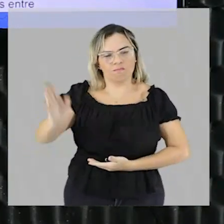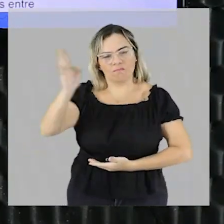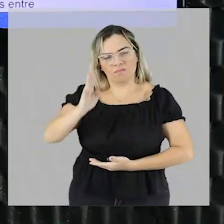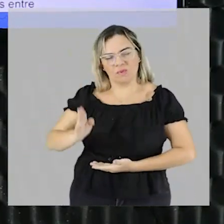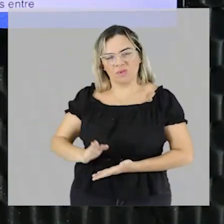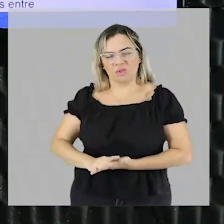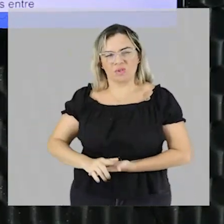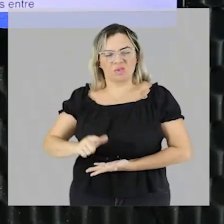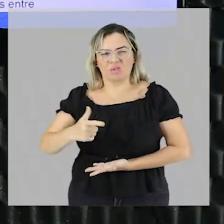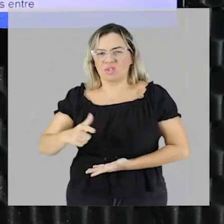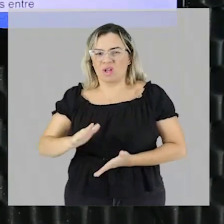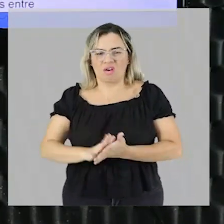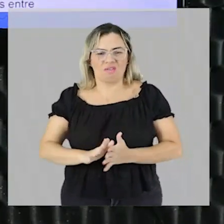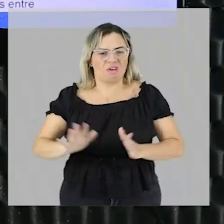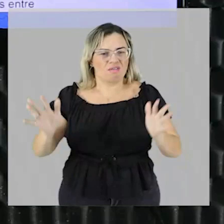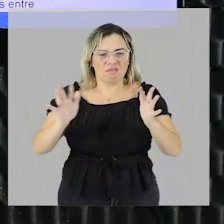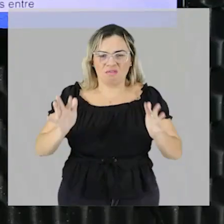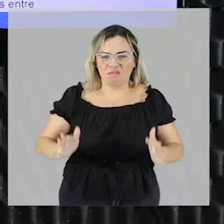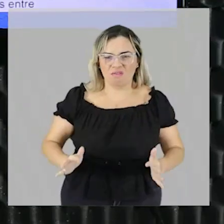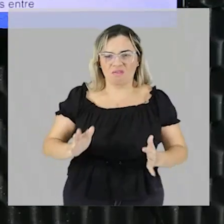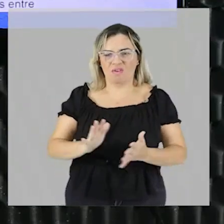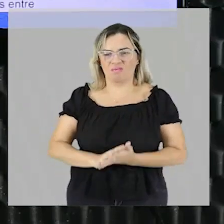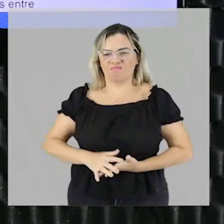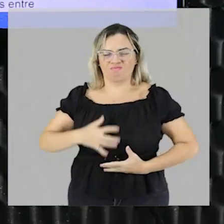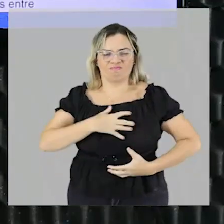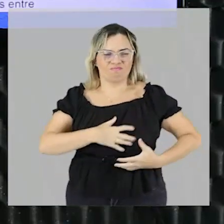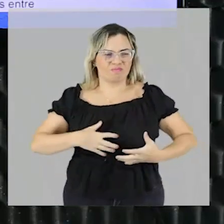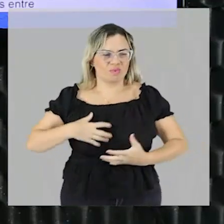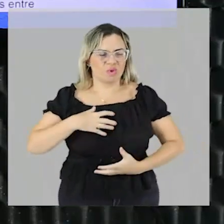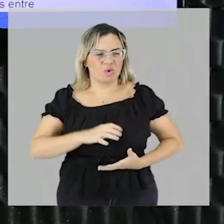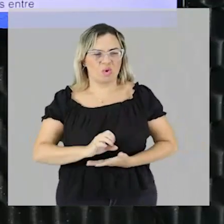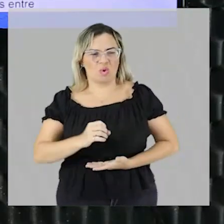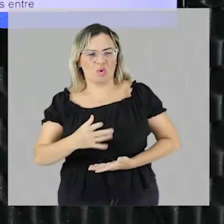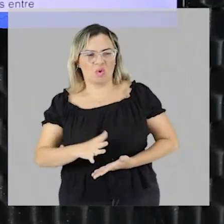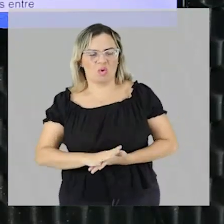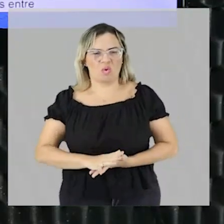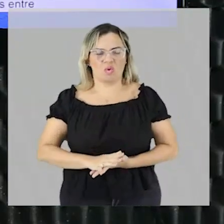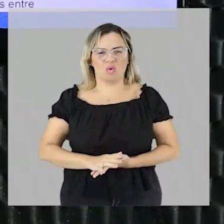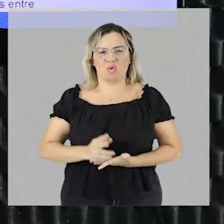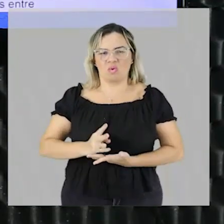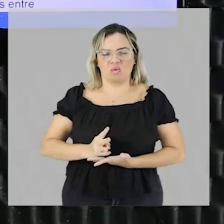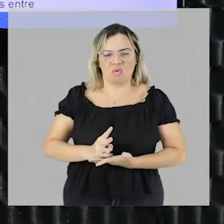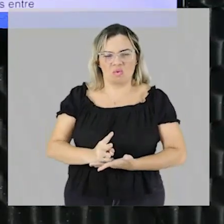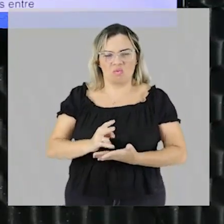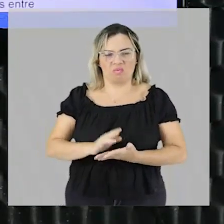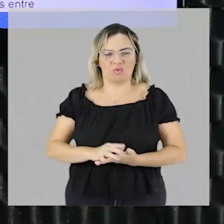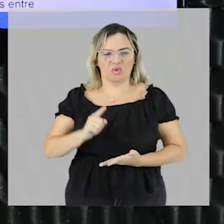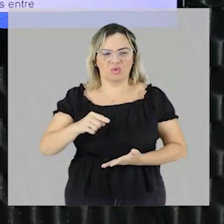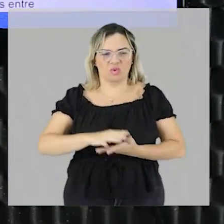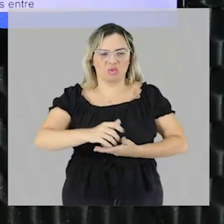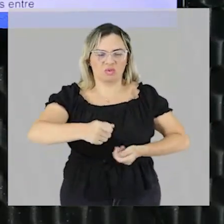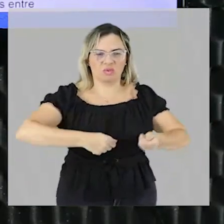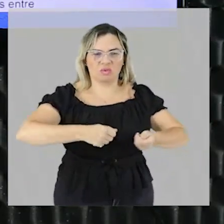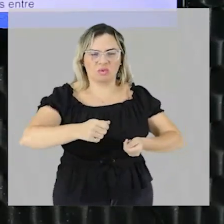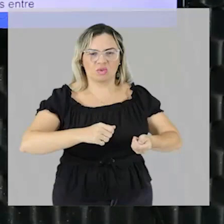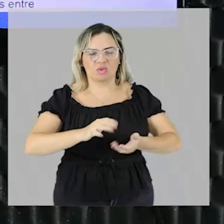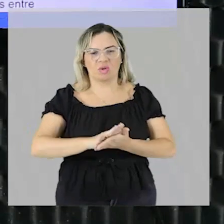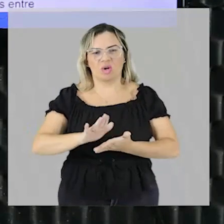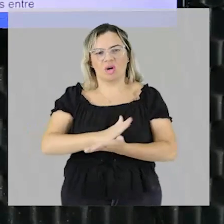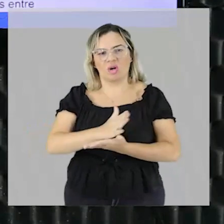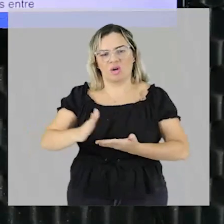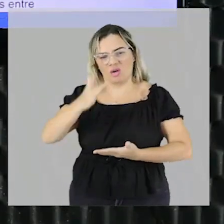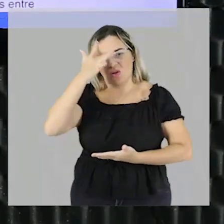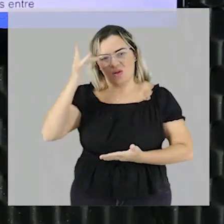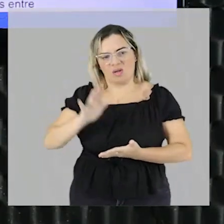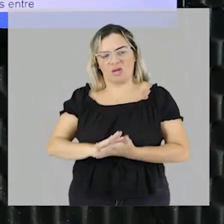descontentamento geral, e não por maquinações de alguns indivíduos. Então, o primeiro jornal, ele